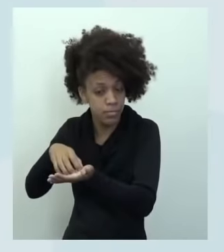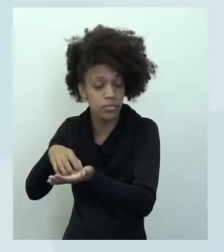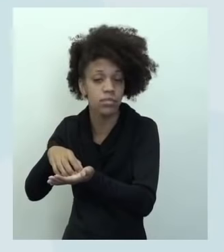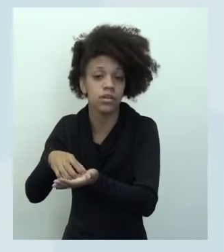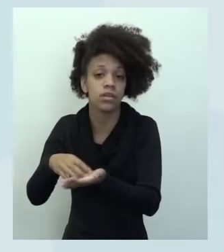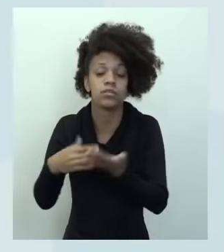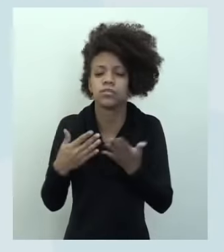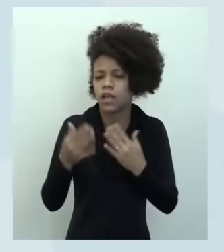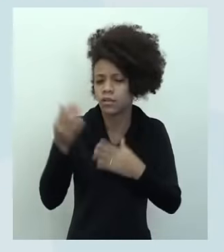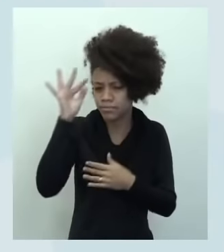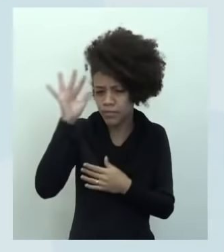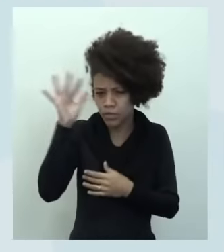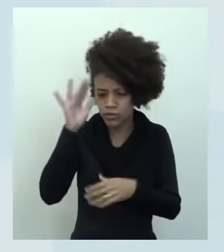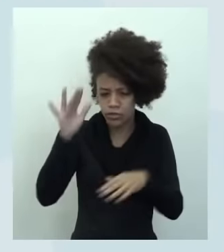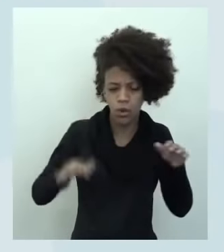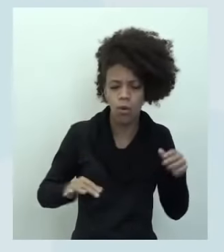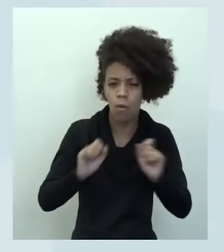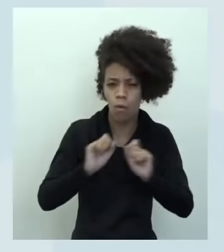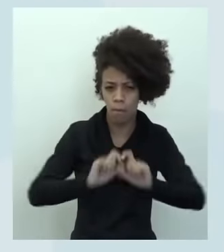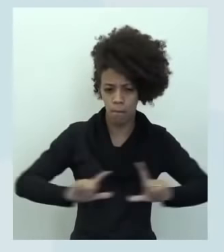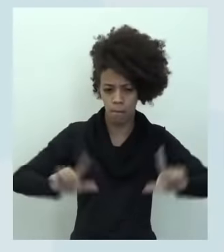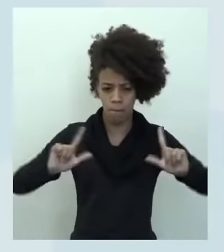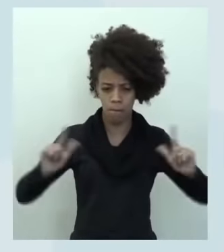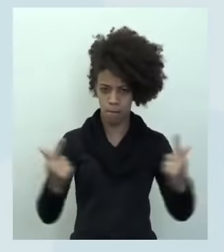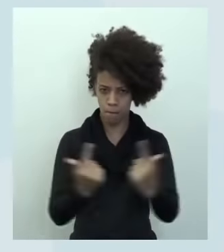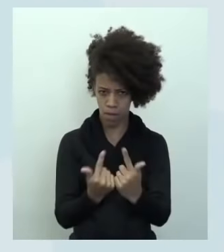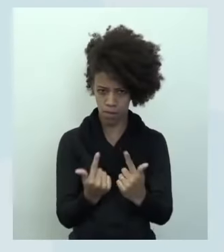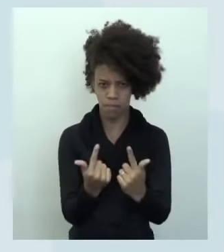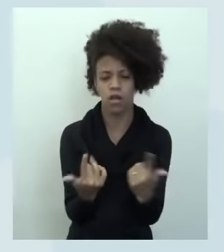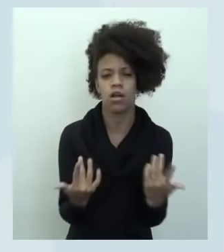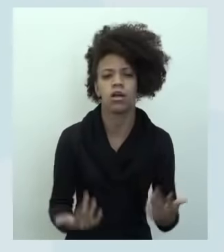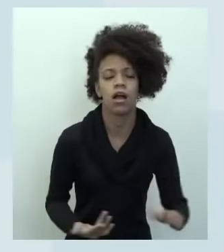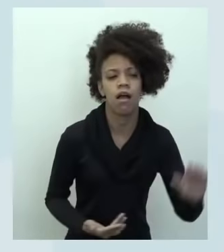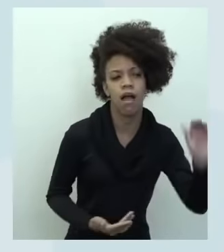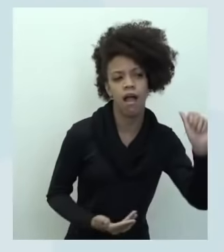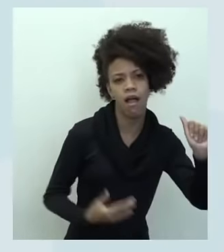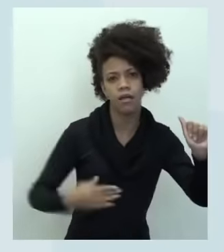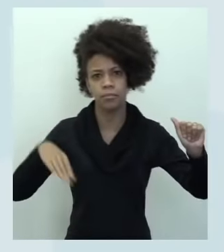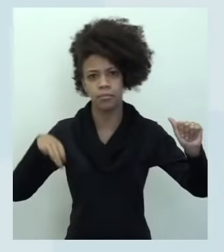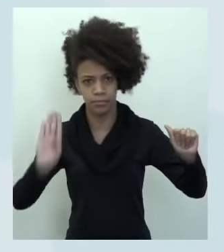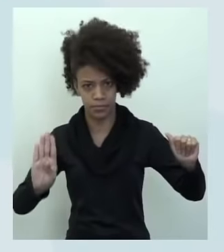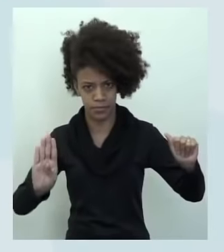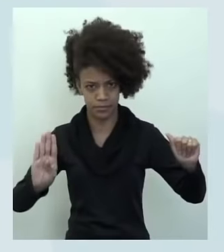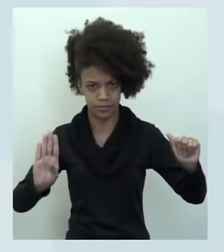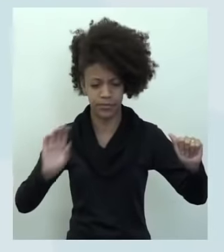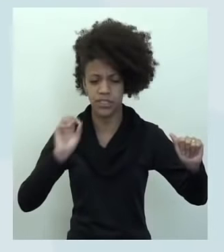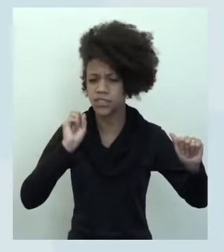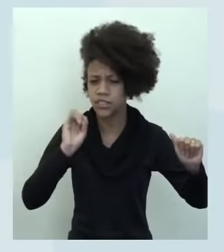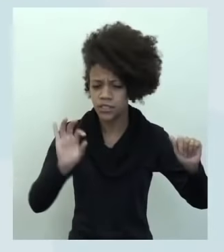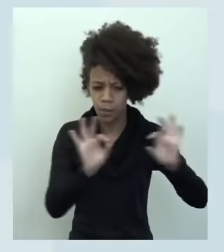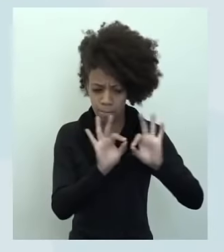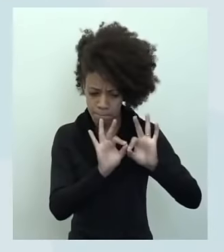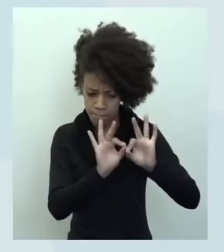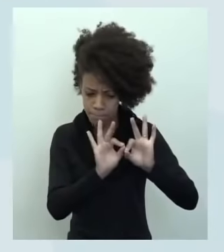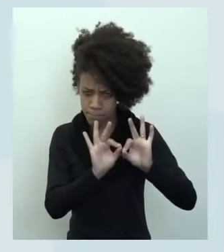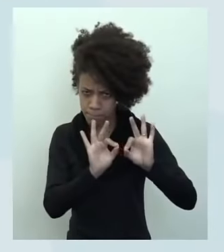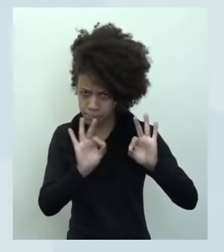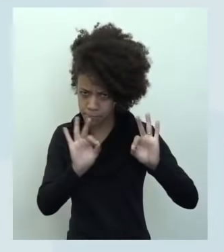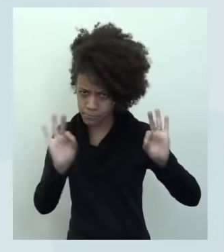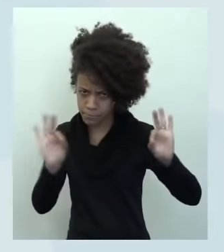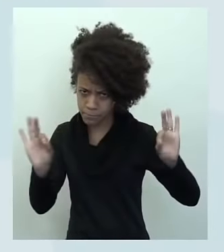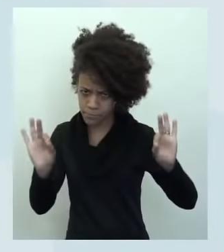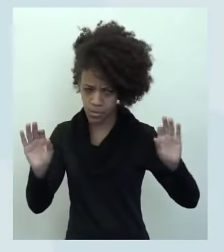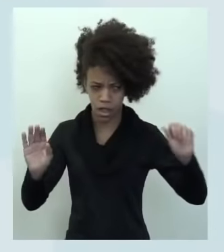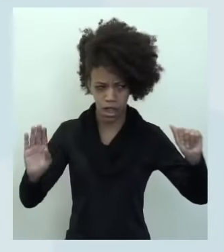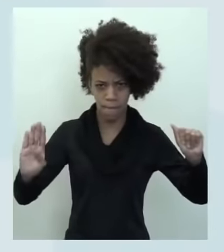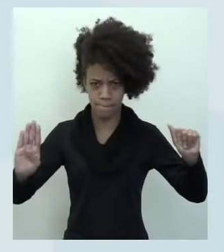seja, imagina que eu tenho um mapa, e eu tenho a cidade A e a cidade B no mapa. E se eu pegar e traçar uma linha reta entre